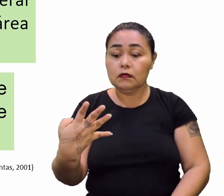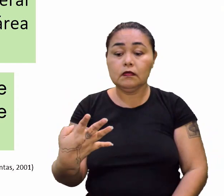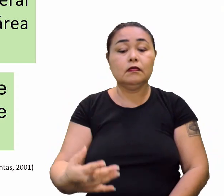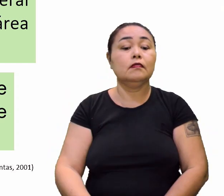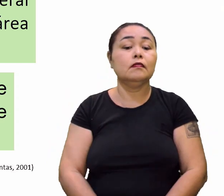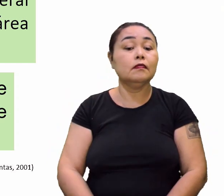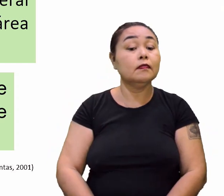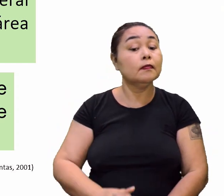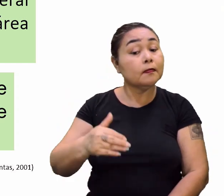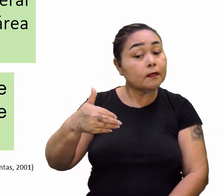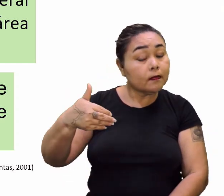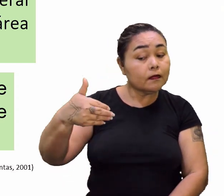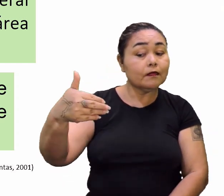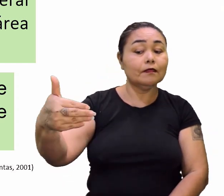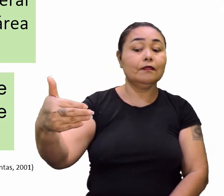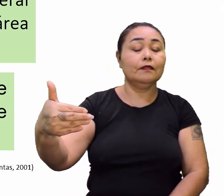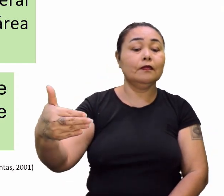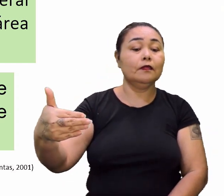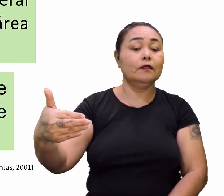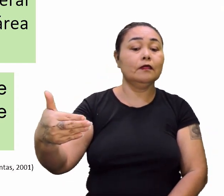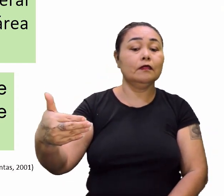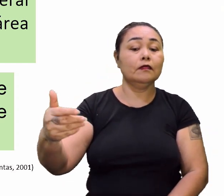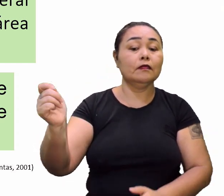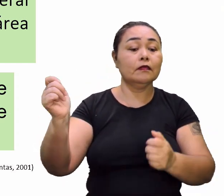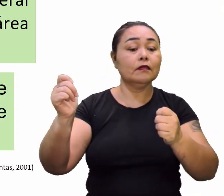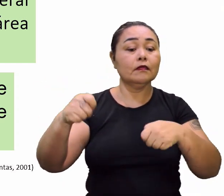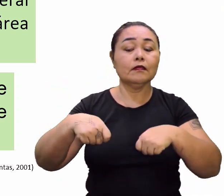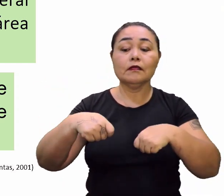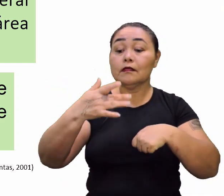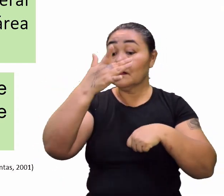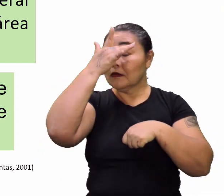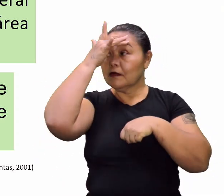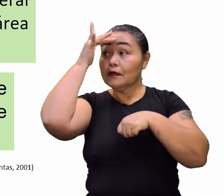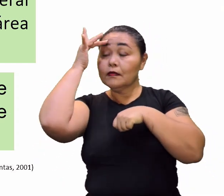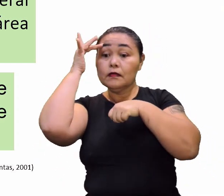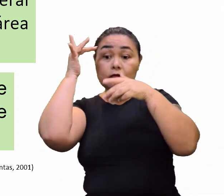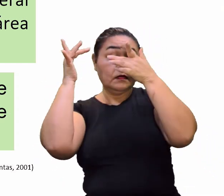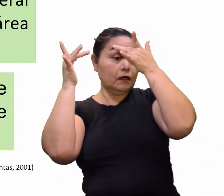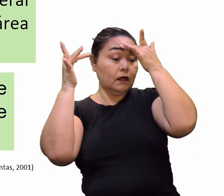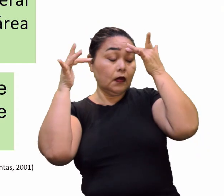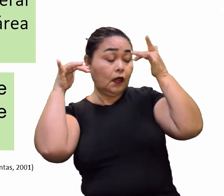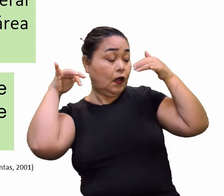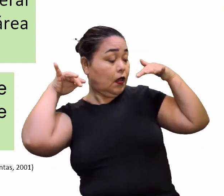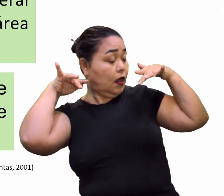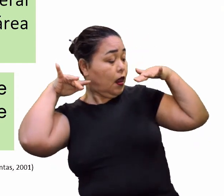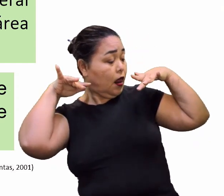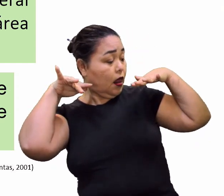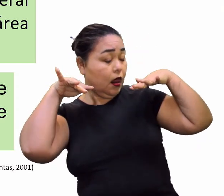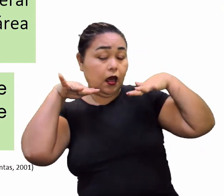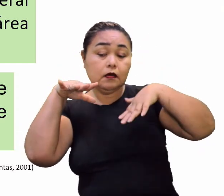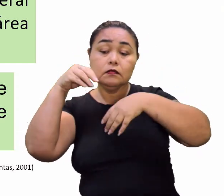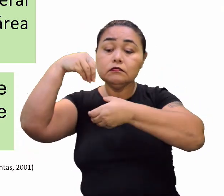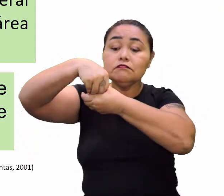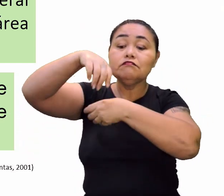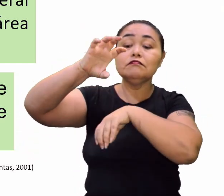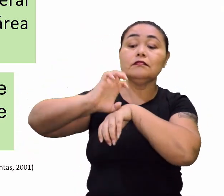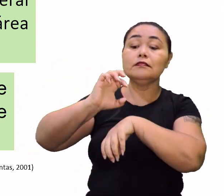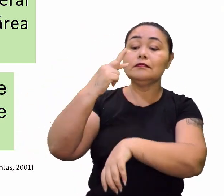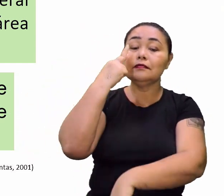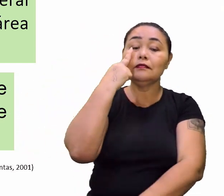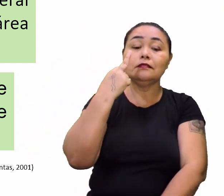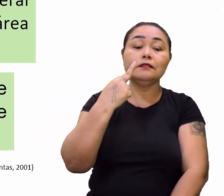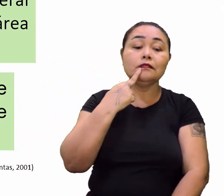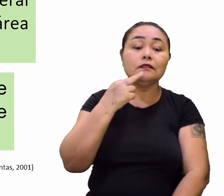BR-364. Então, a partir desse momento, permitiu a entrada de um grande fluxo migratório no estado de Rondônia.